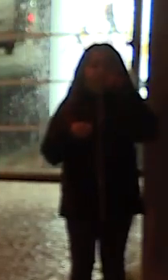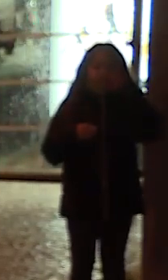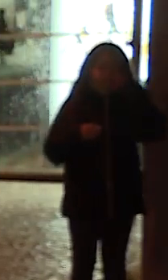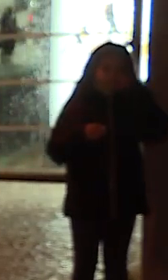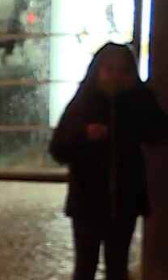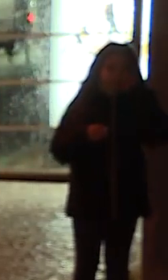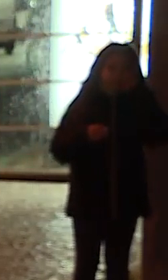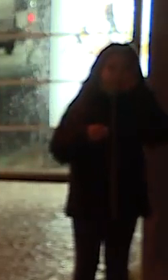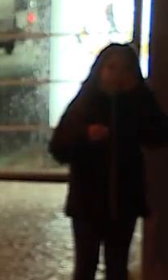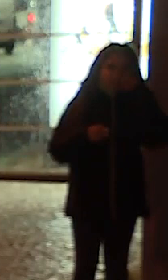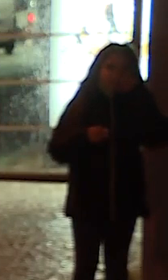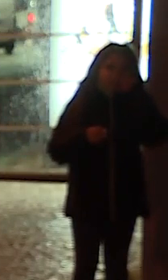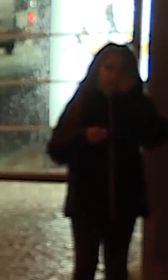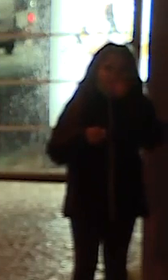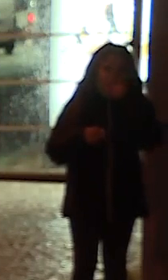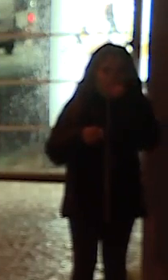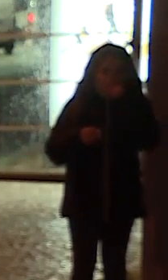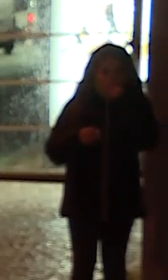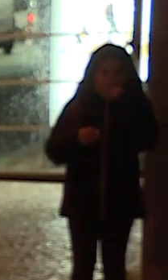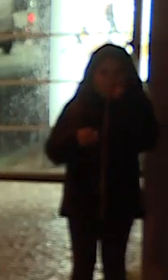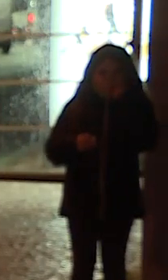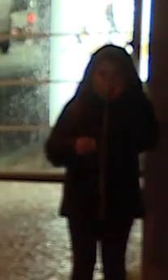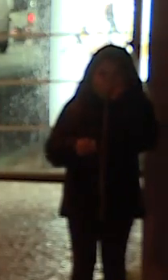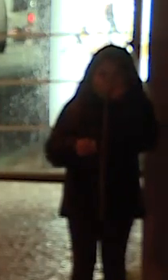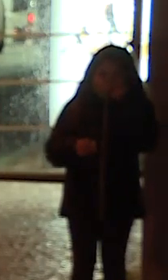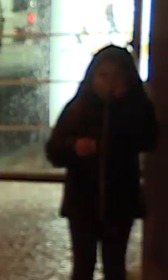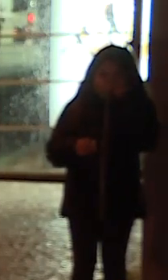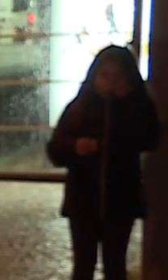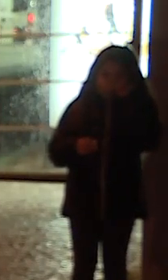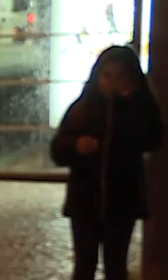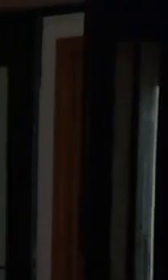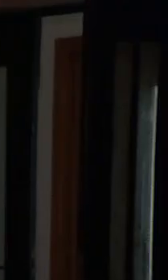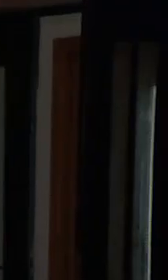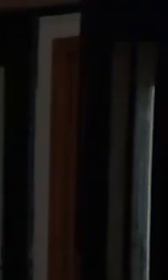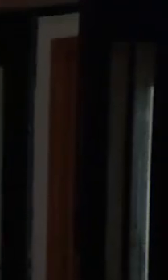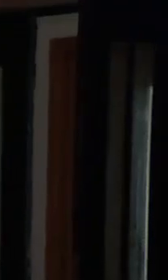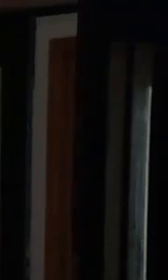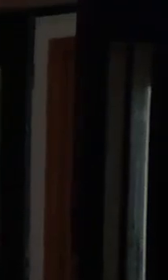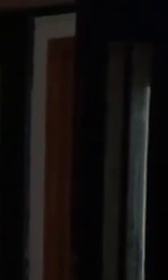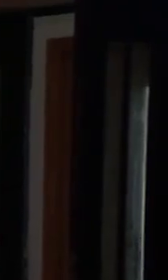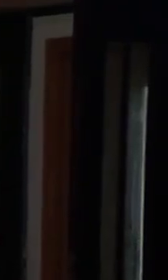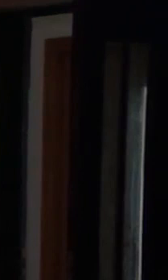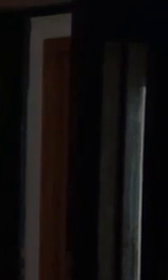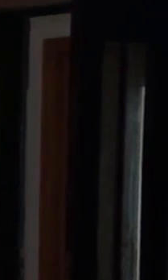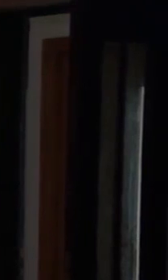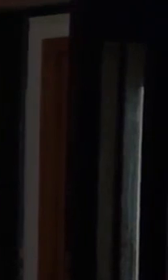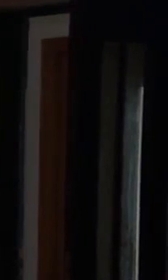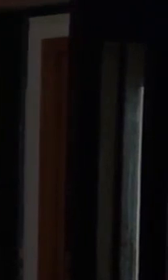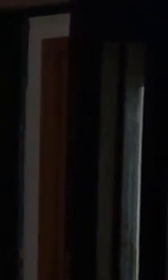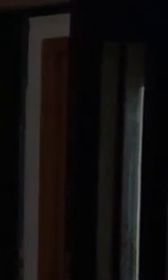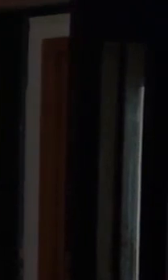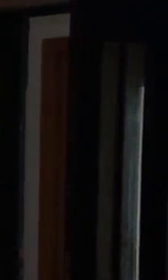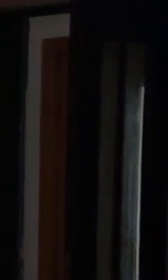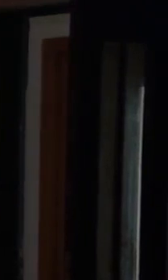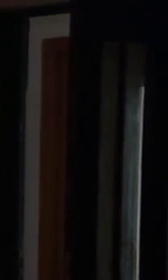mais ou menos, ajudava-me. Mas a minha mãe faleceu, tive que vir a pedir aqui ajuda aqui ao padre. Eu venho pescar comer para